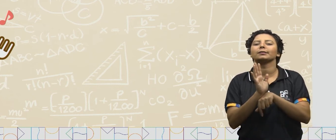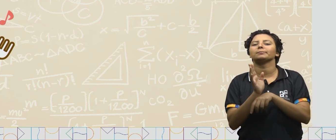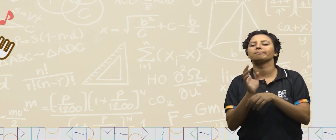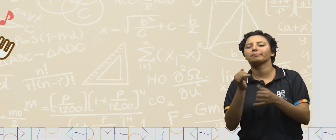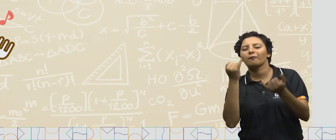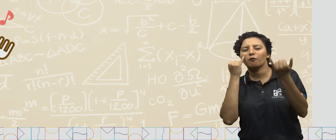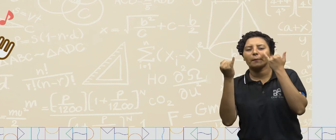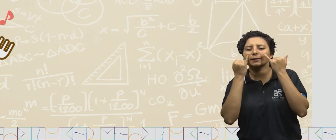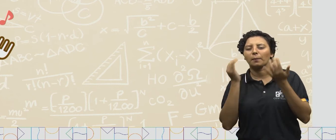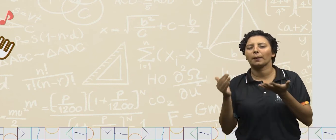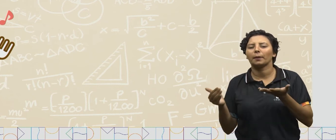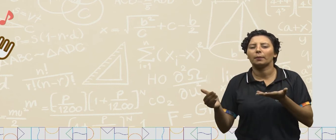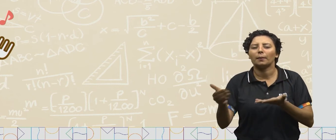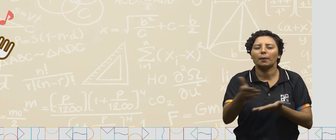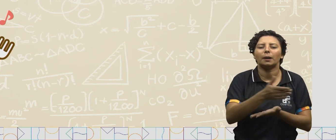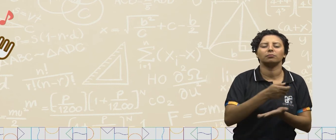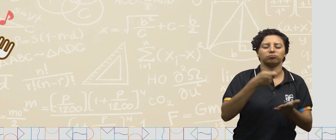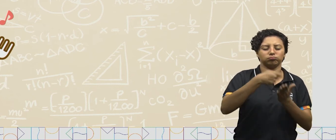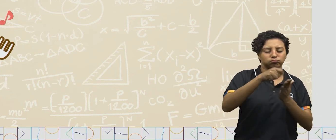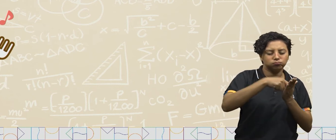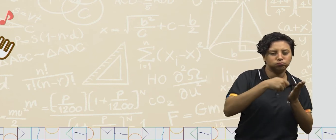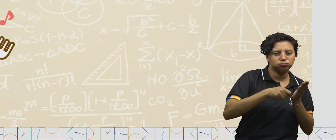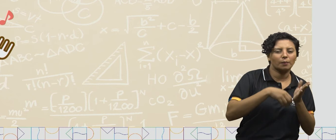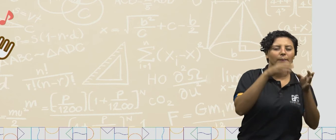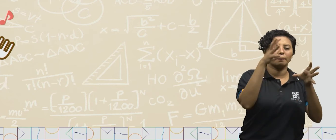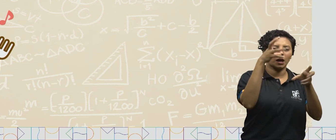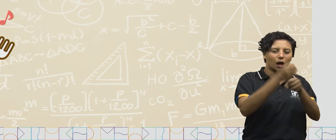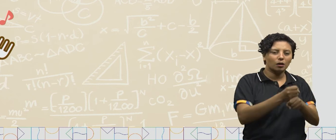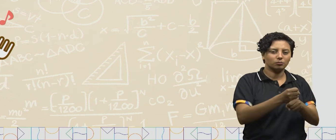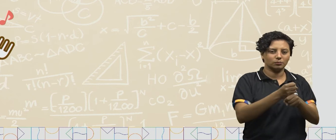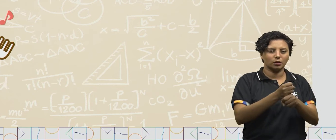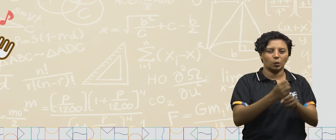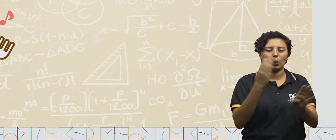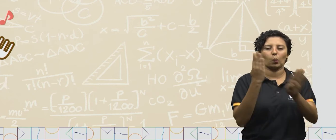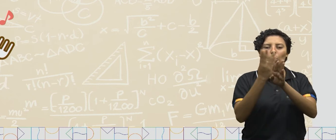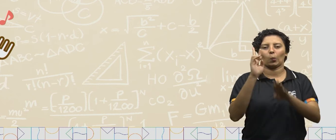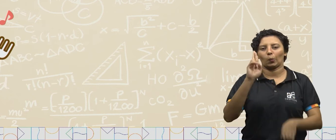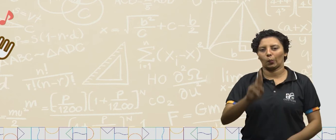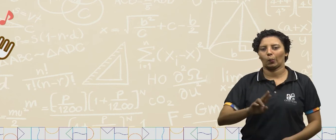as informações, escreva no caderno que nós vamos chegar à resposta.